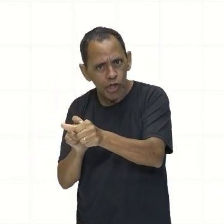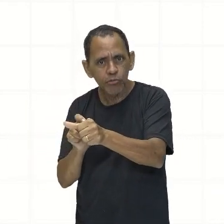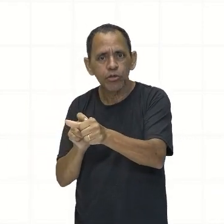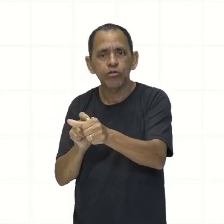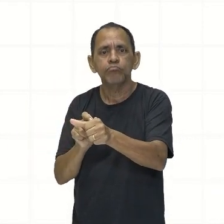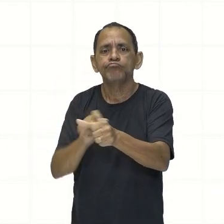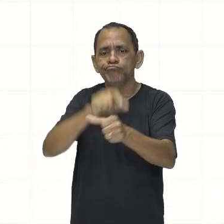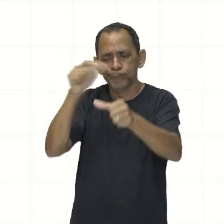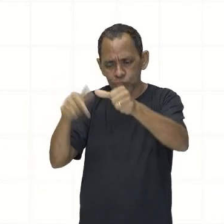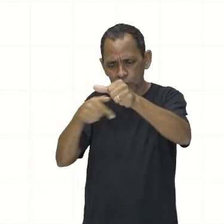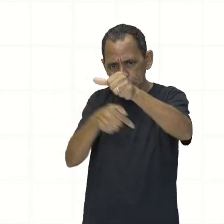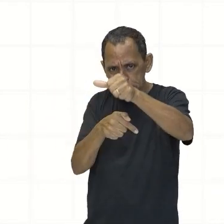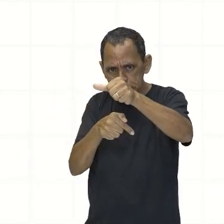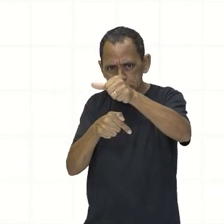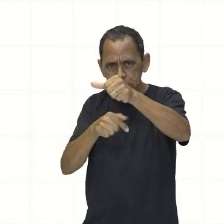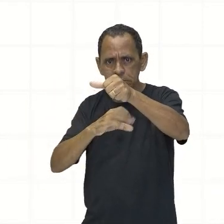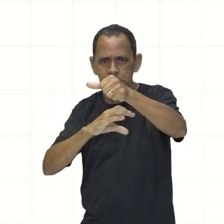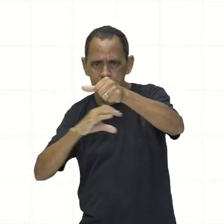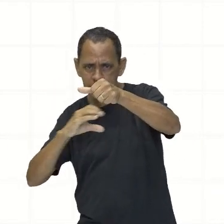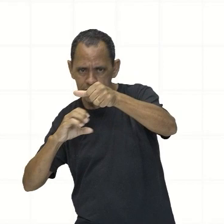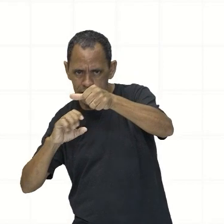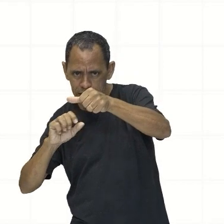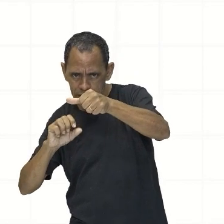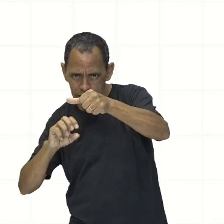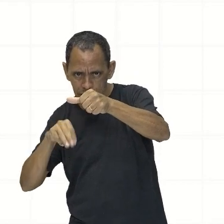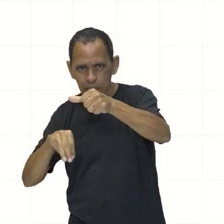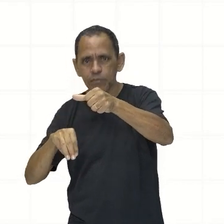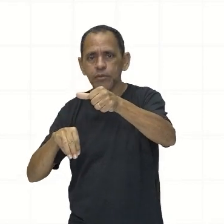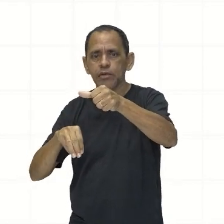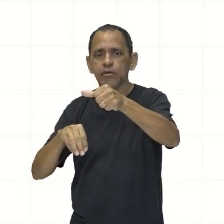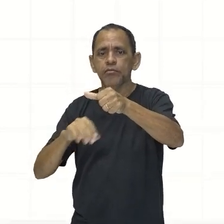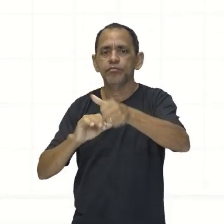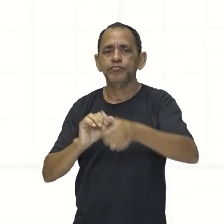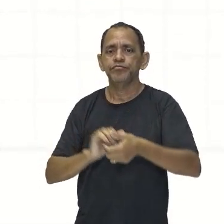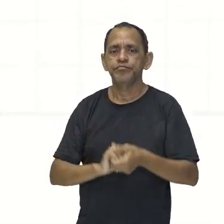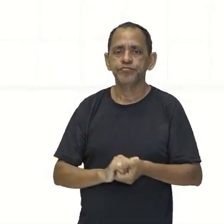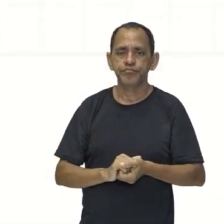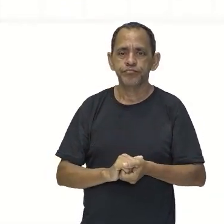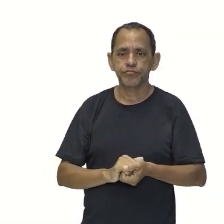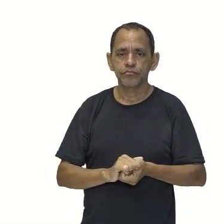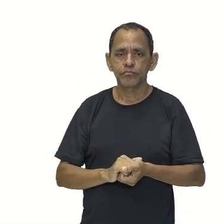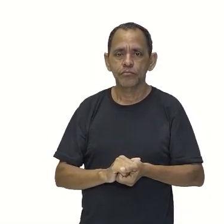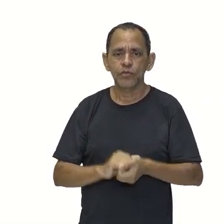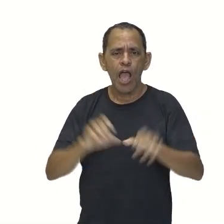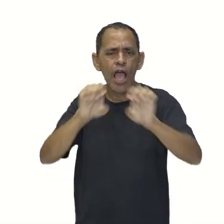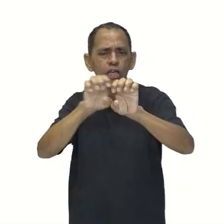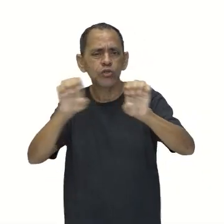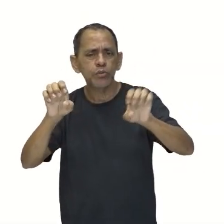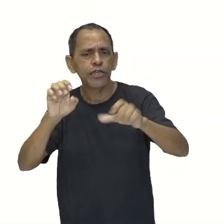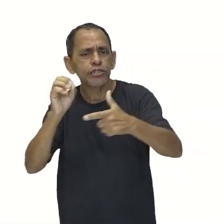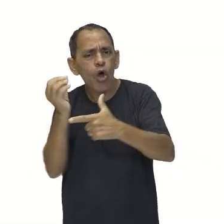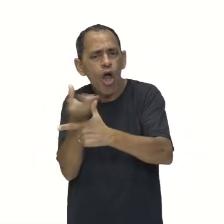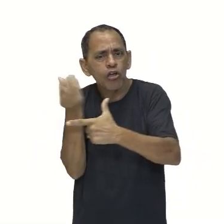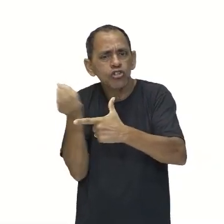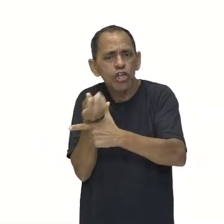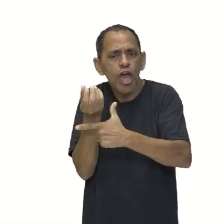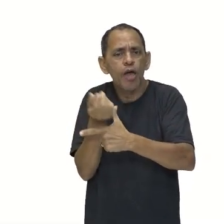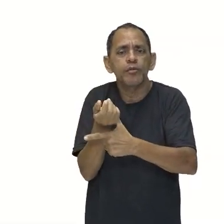expressão algébrica. Mas qual é a expressão algébrica, professor? Vamos ver. Isso nós temos que lembrar também,